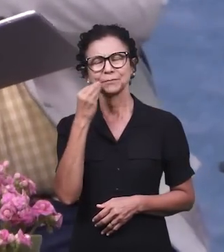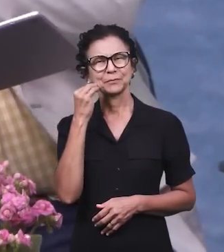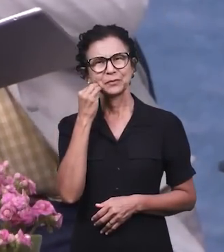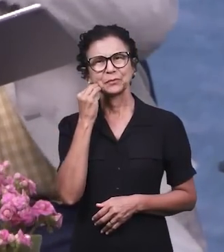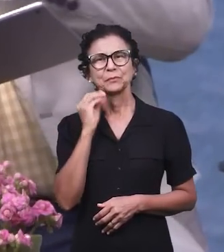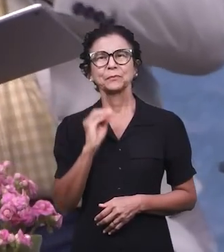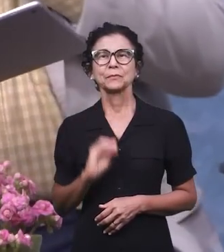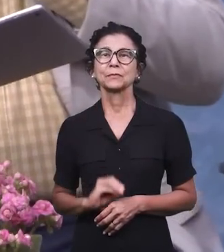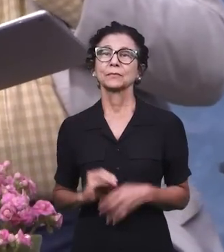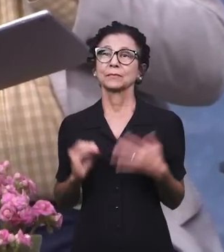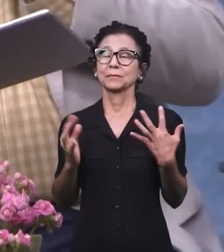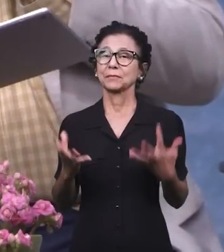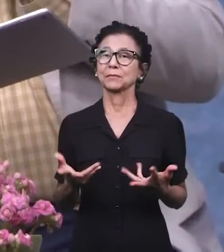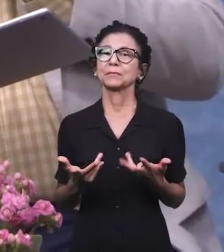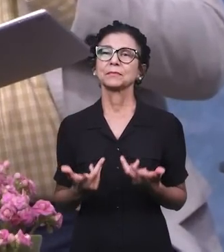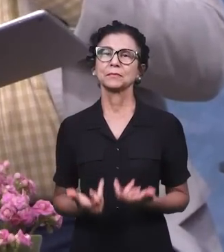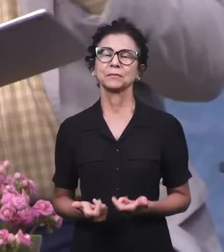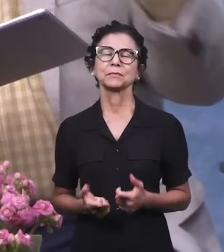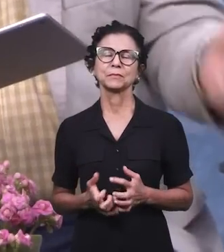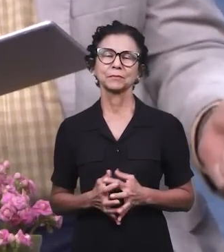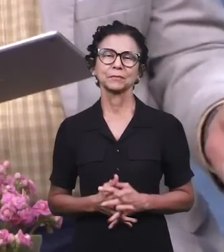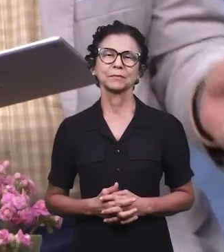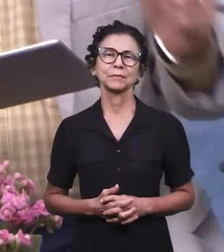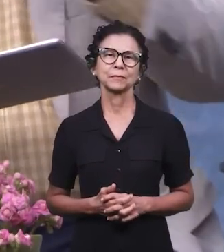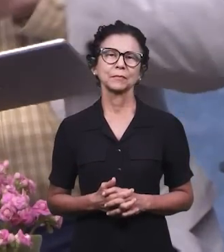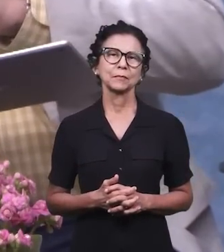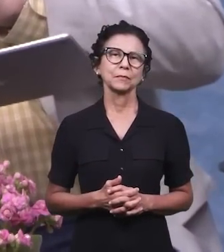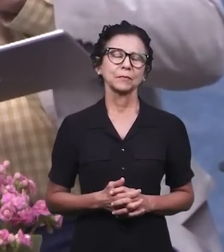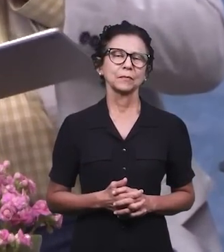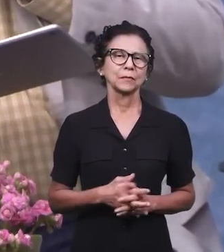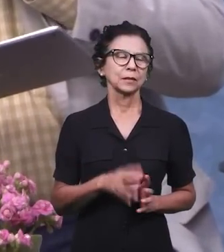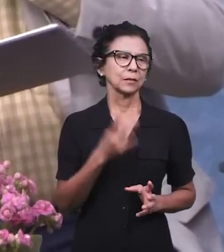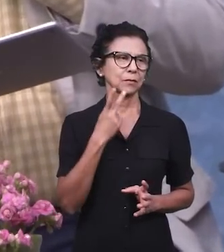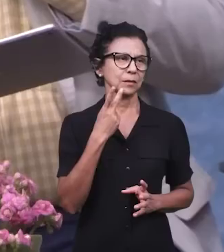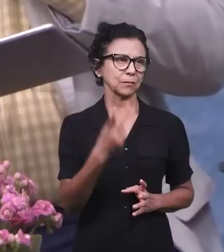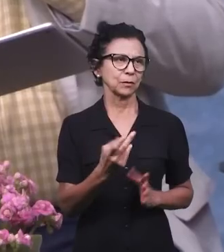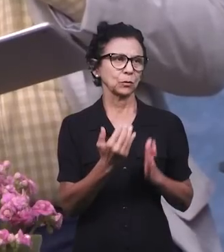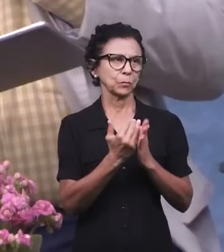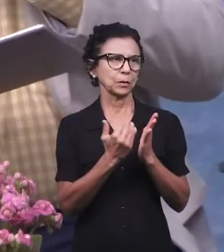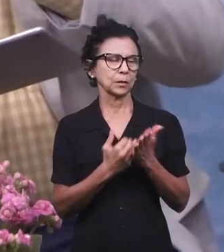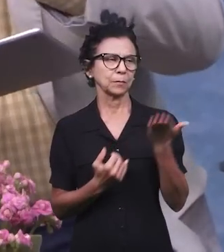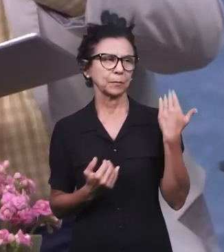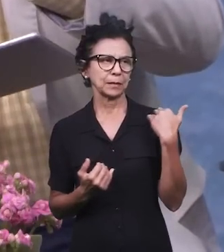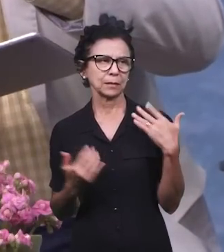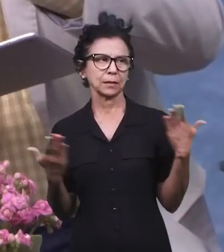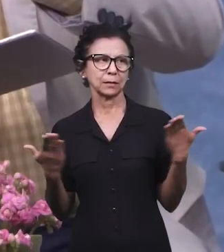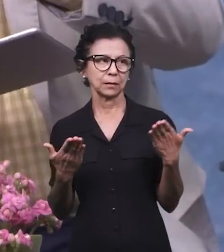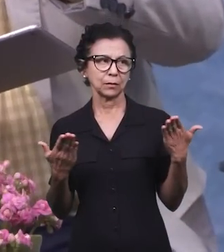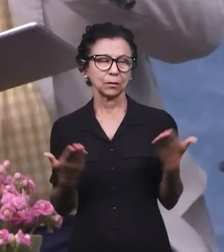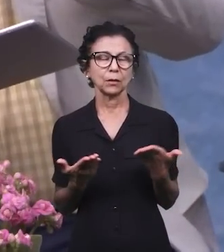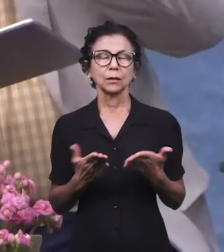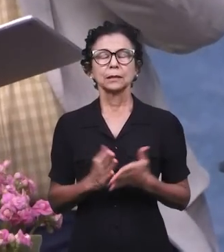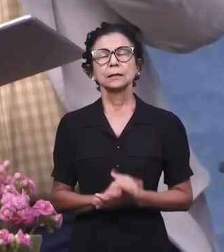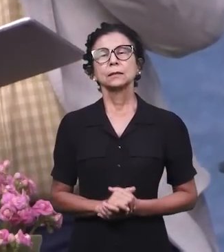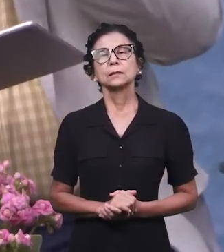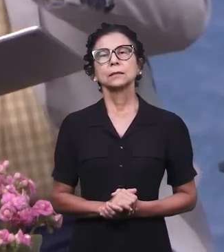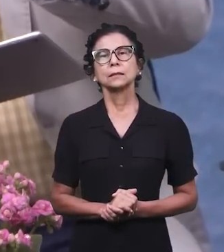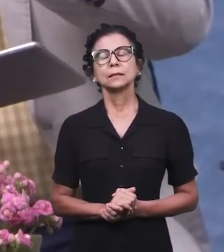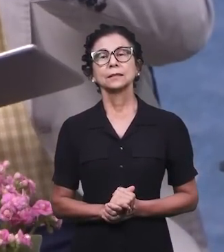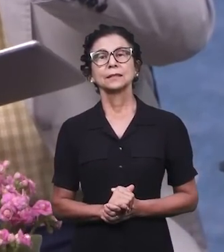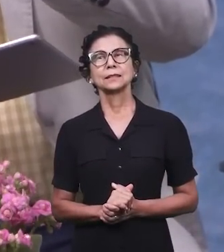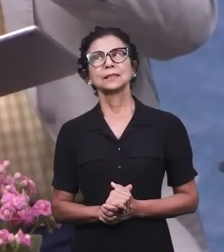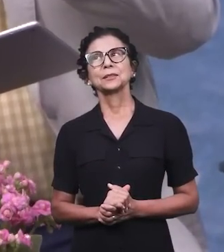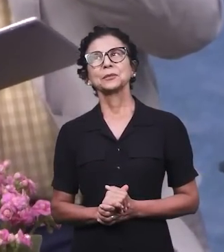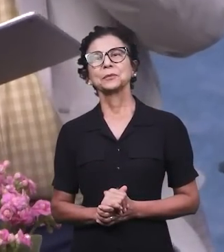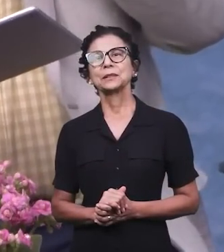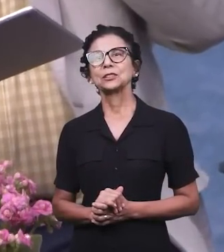maravilhoso, porque você colocou isso, tanto no programa anterior quanto agora, que a gente entra no projeto